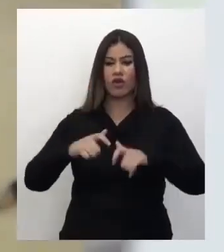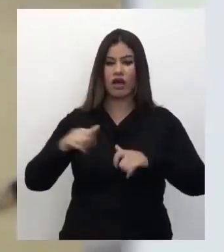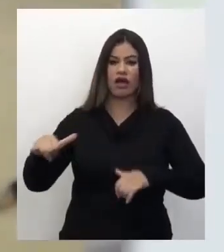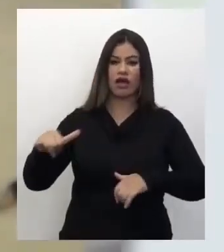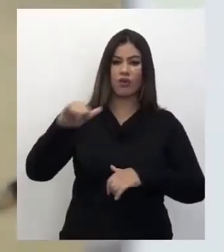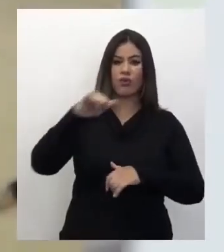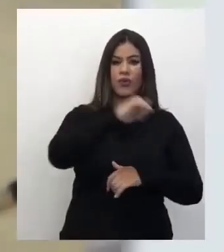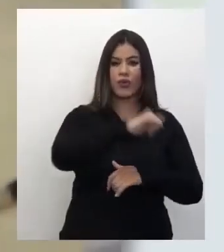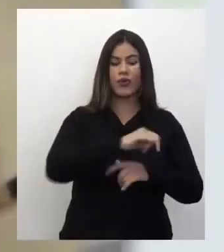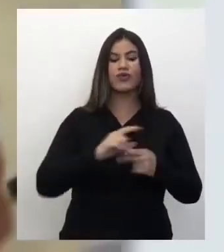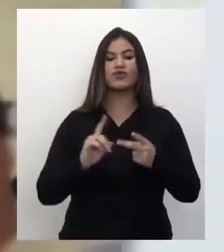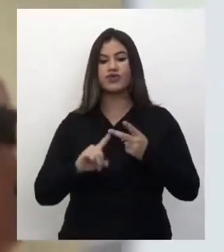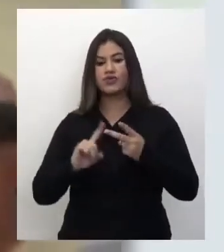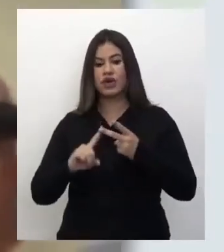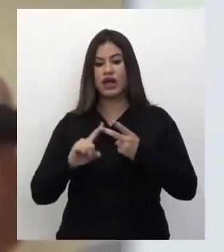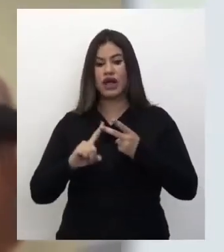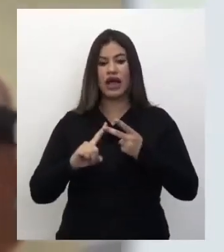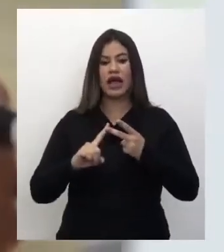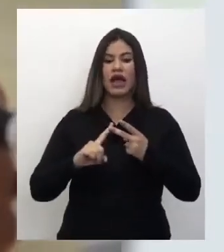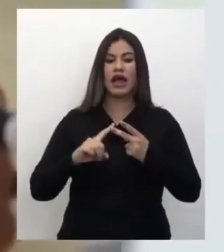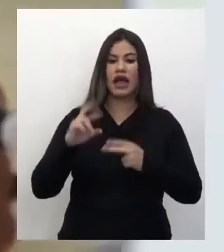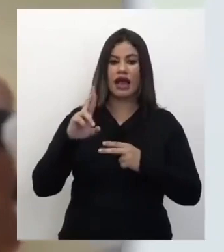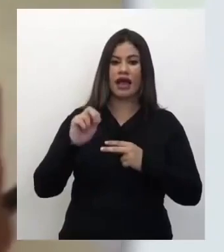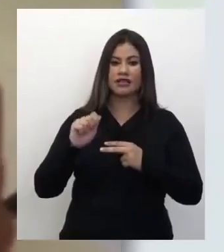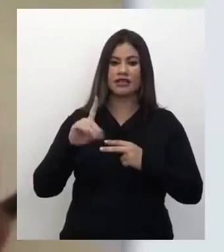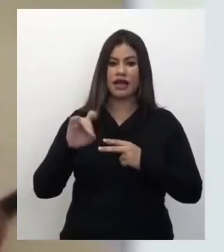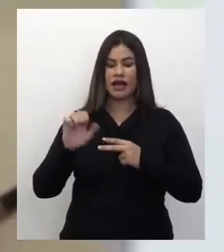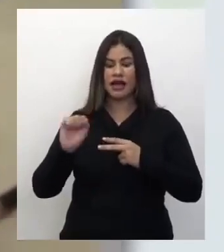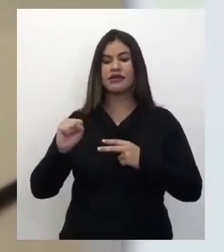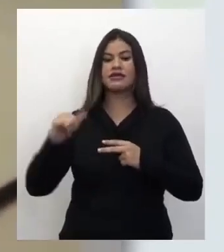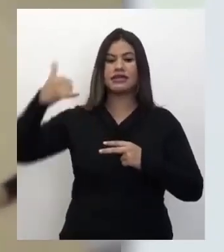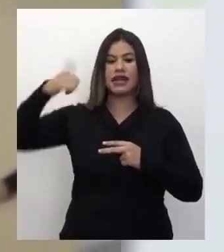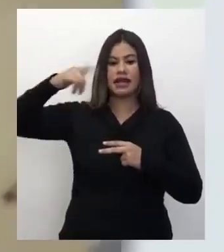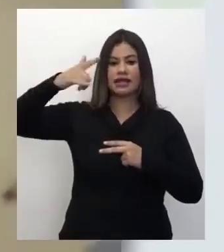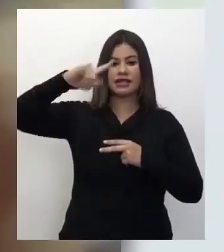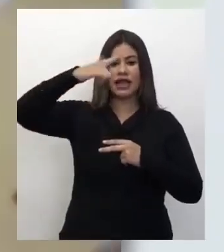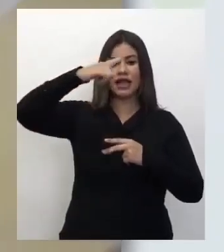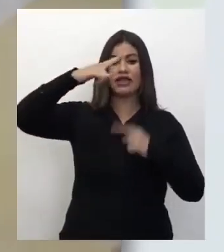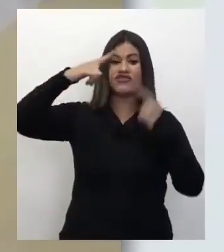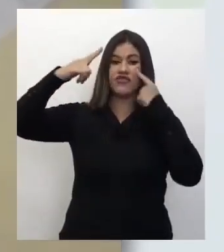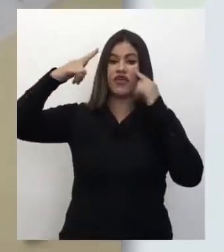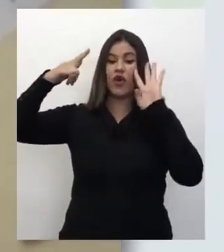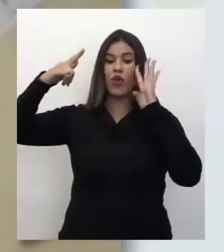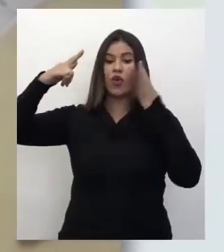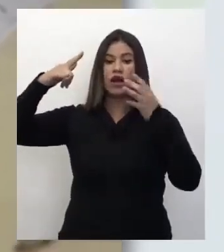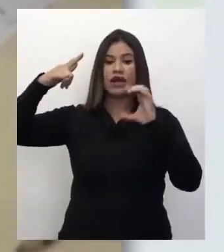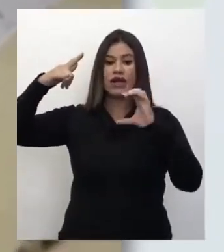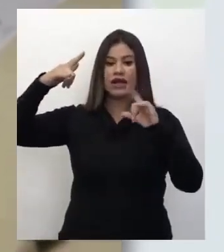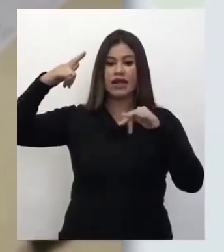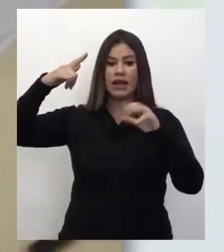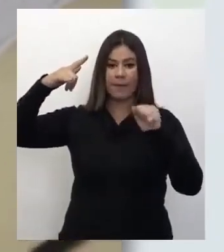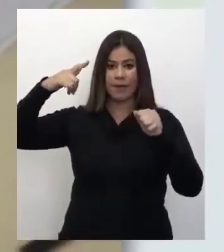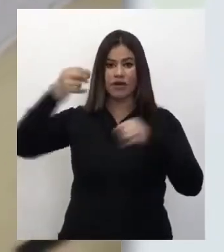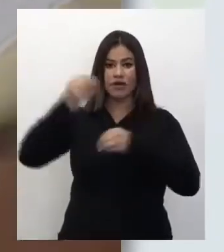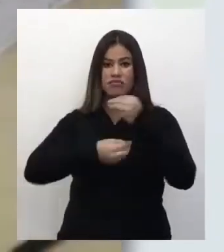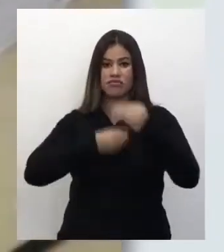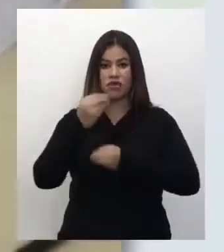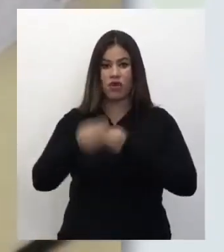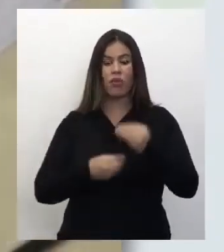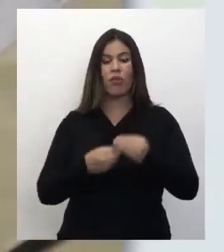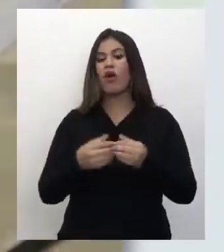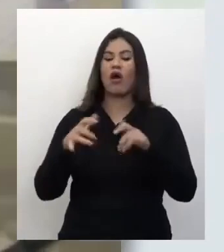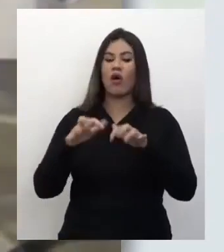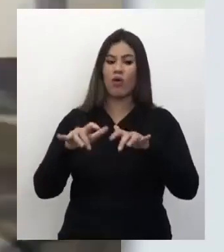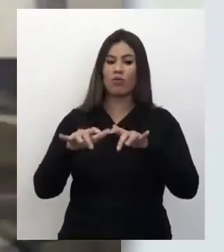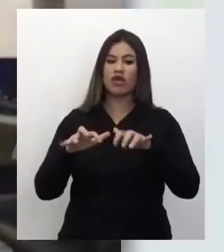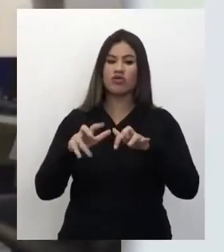satélites meteorológicos. Utilizando modelos numéricos de previsão de tempo, processados por um supercomputador,